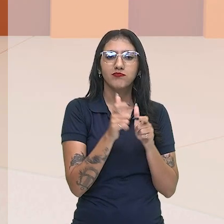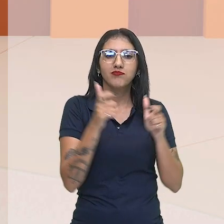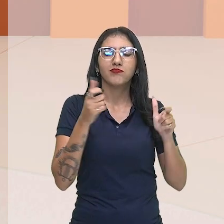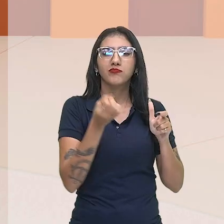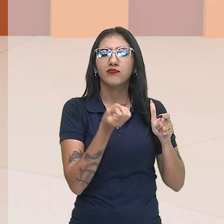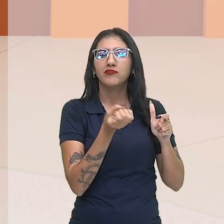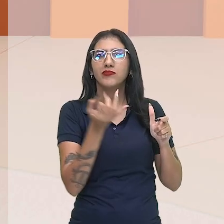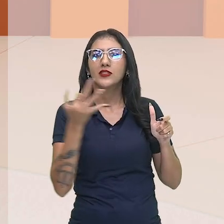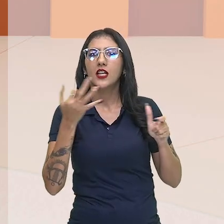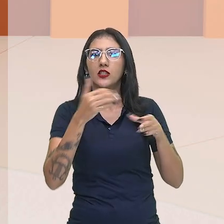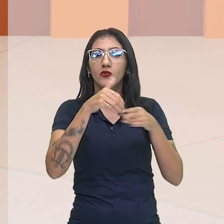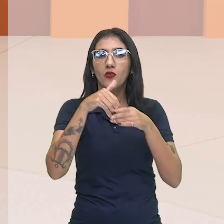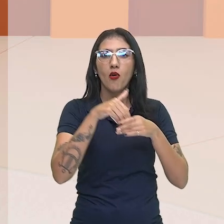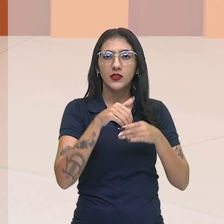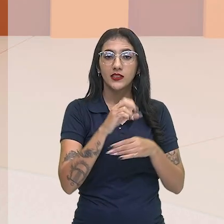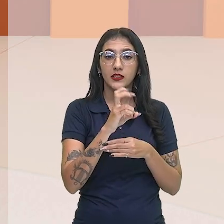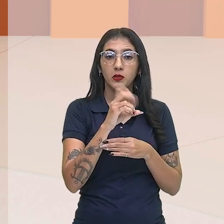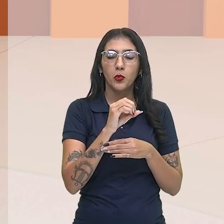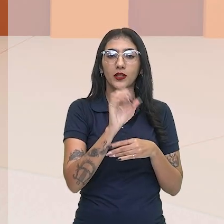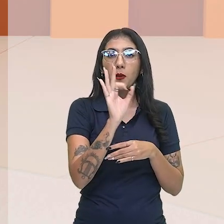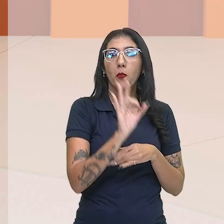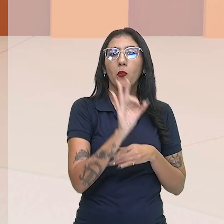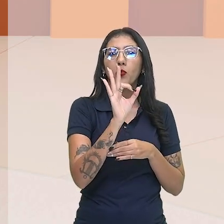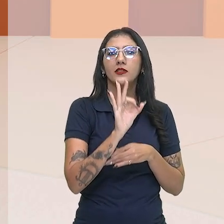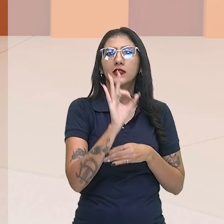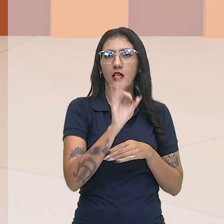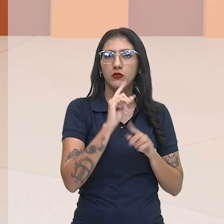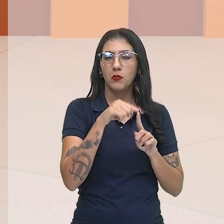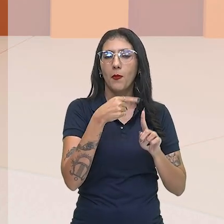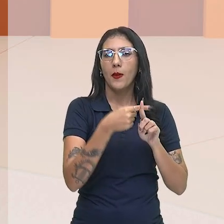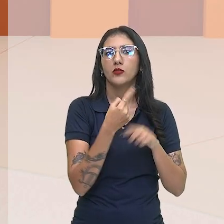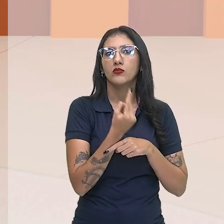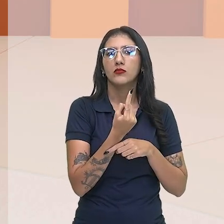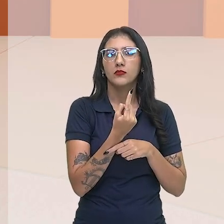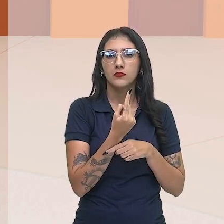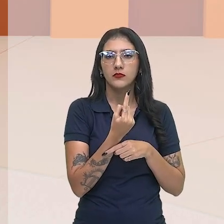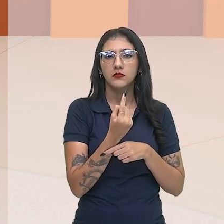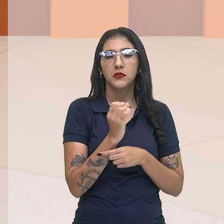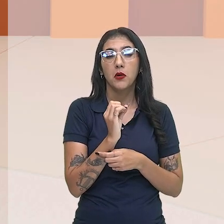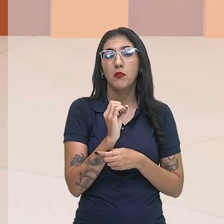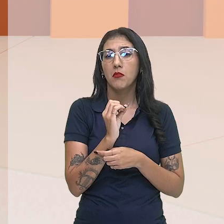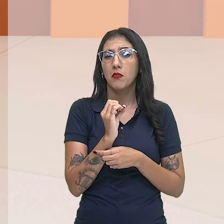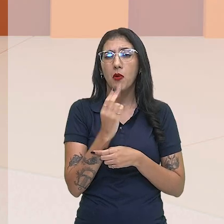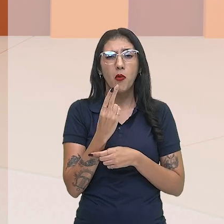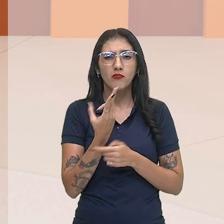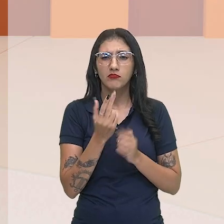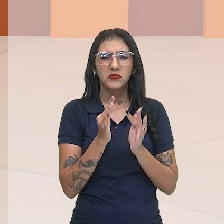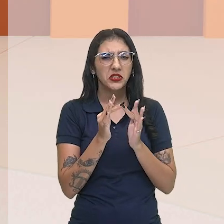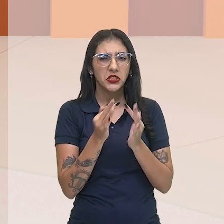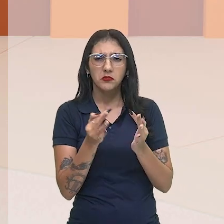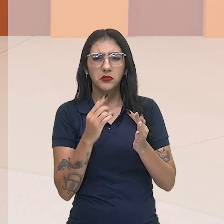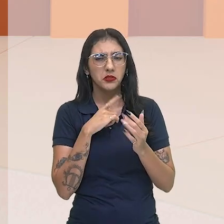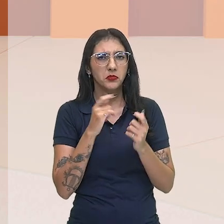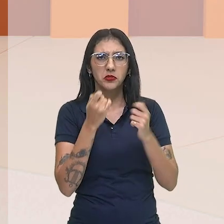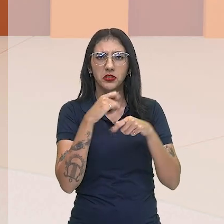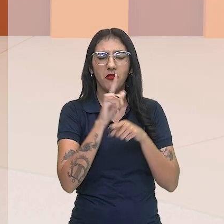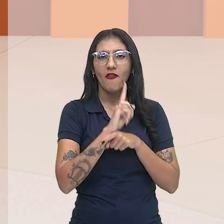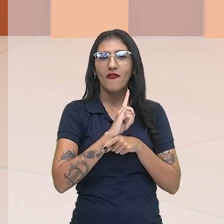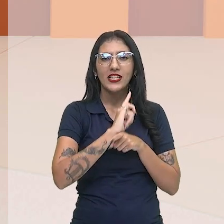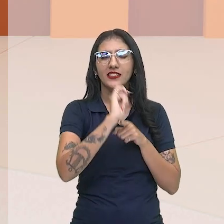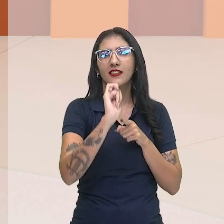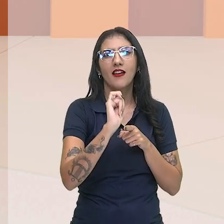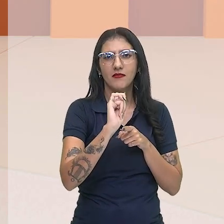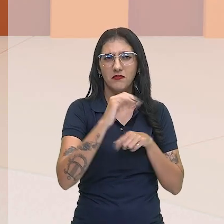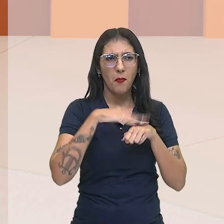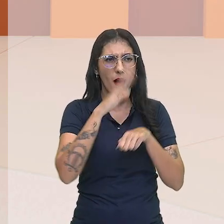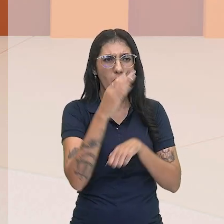ou seja, 50% mais 1. Ou simples para vencer, né? O que vencer? O que tiver